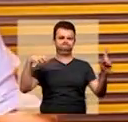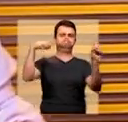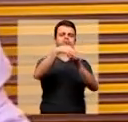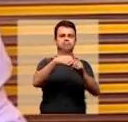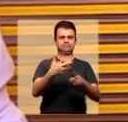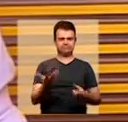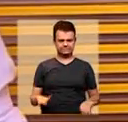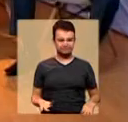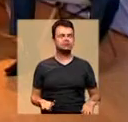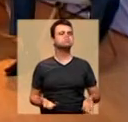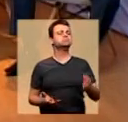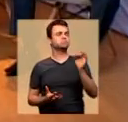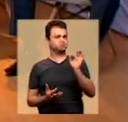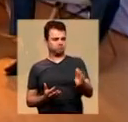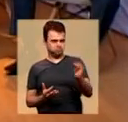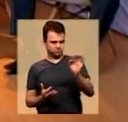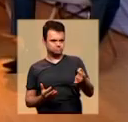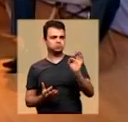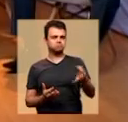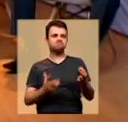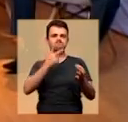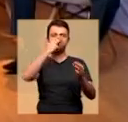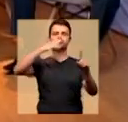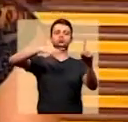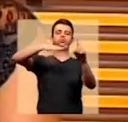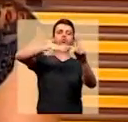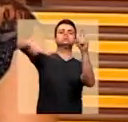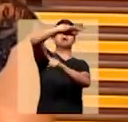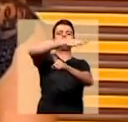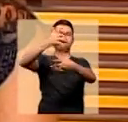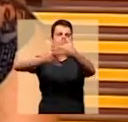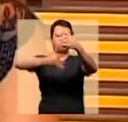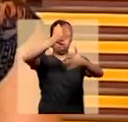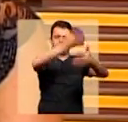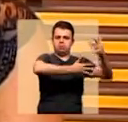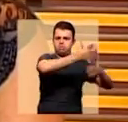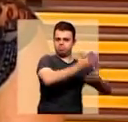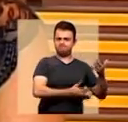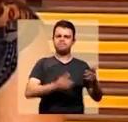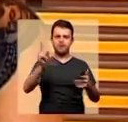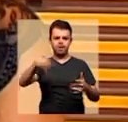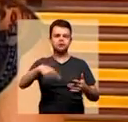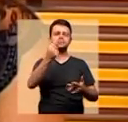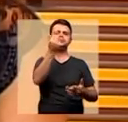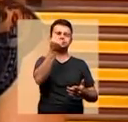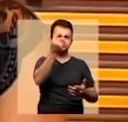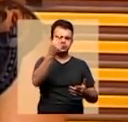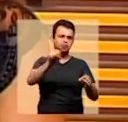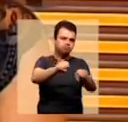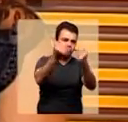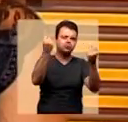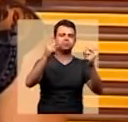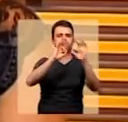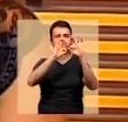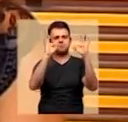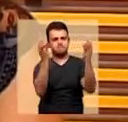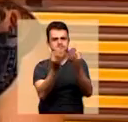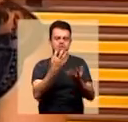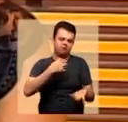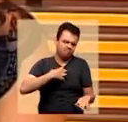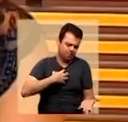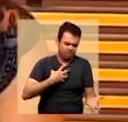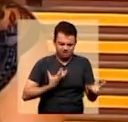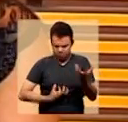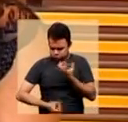trabalho. Gera um impacto negativo, assim, social, geral, para questões financeiras, para a família, para